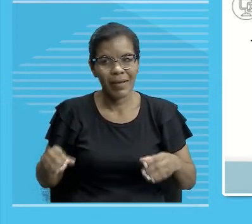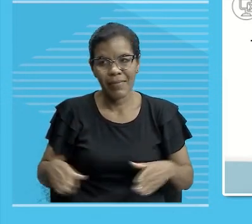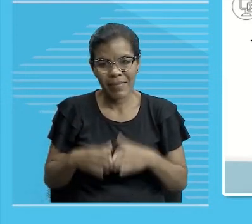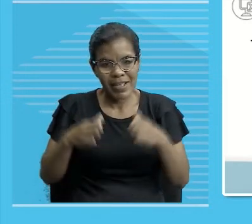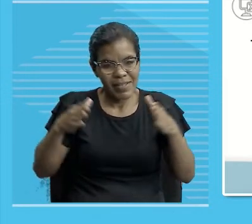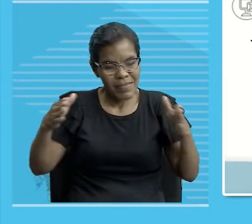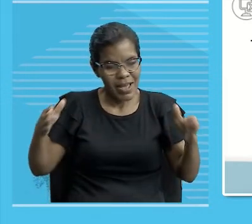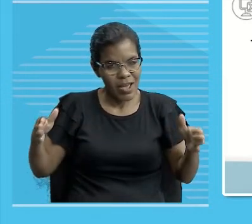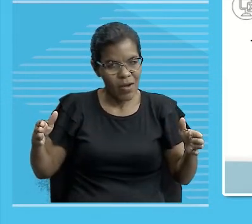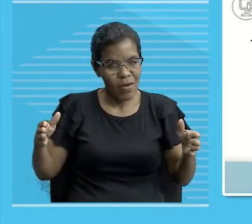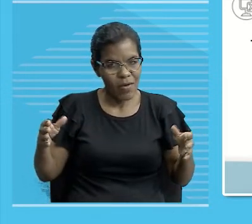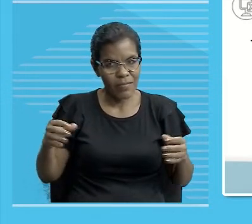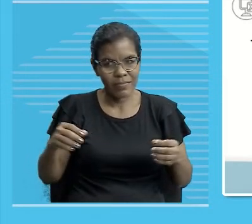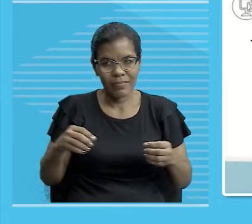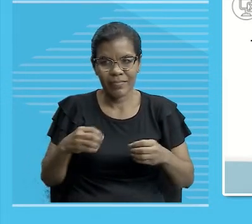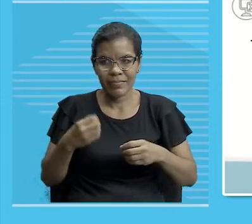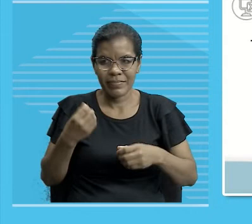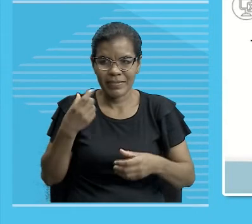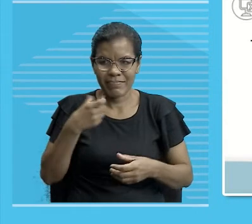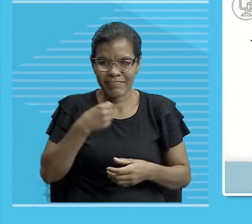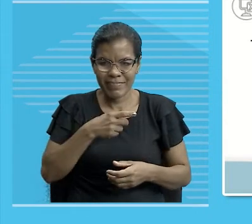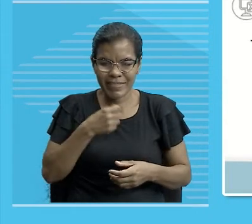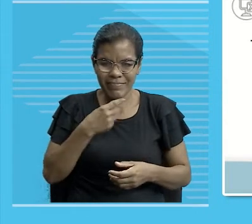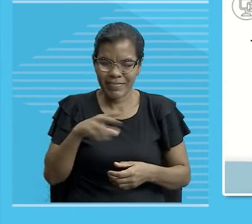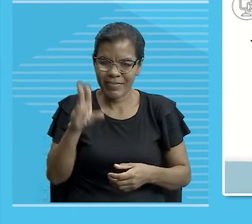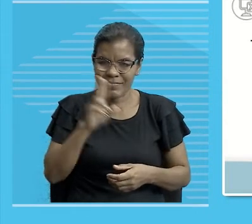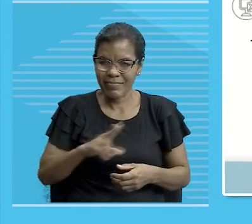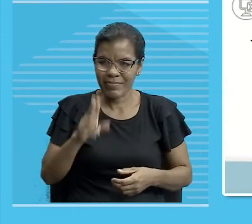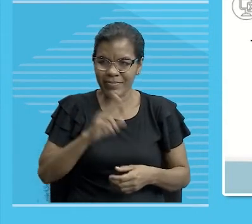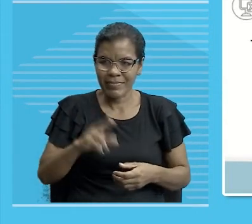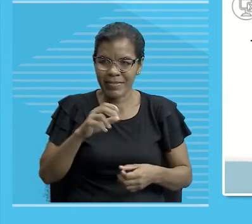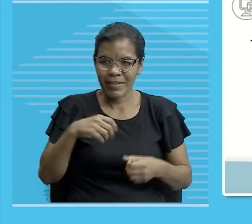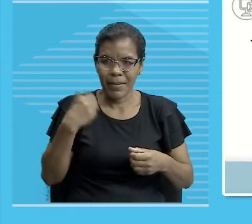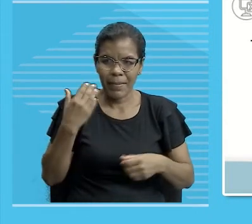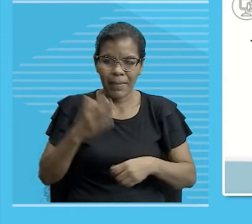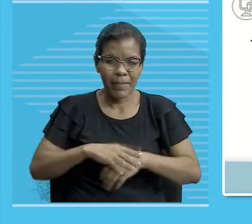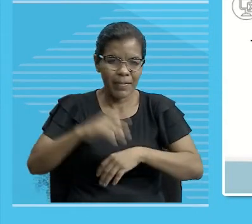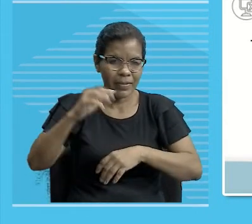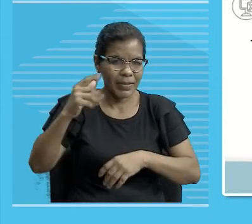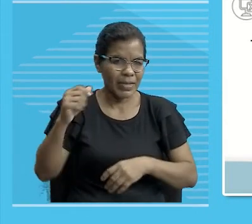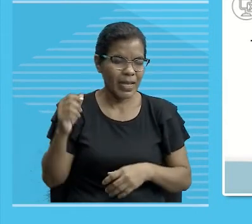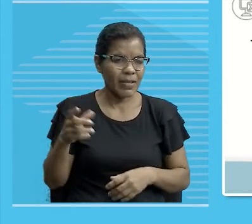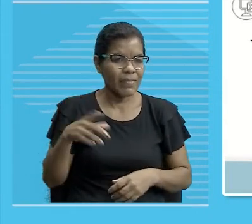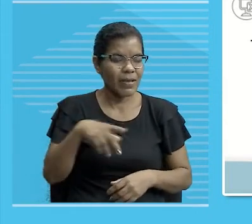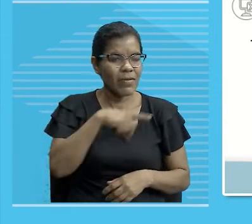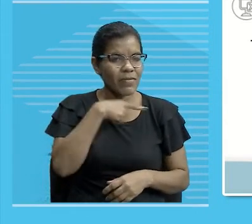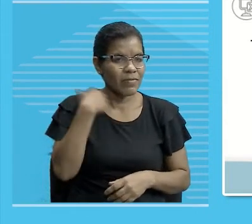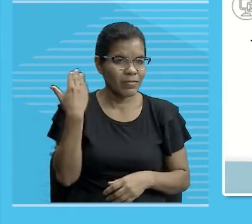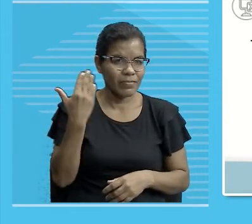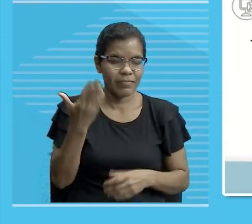aí, ó, os benzodiazepínicos se tornaram muito populares desde seu lançamento na década de 60.